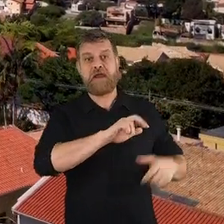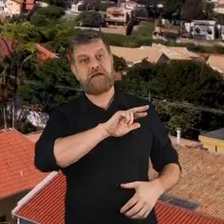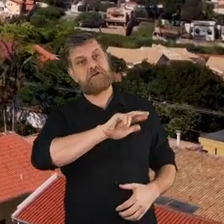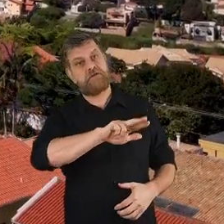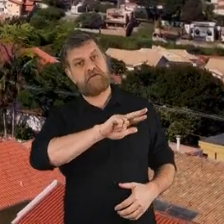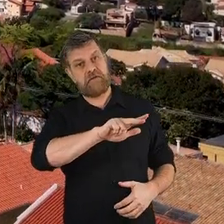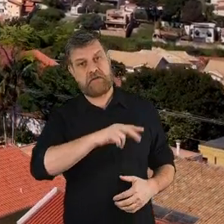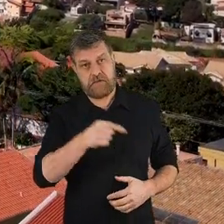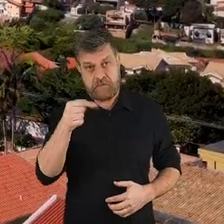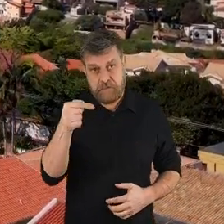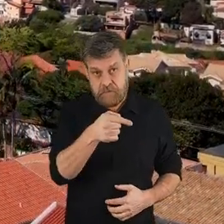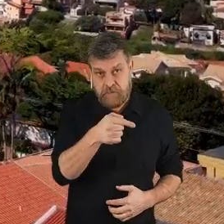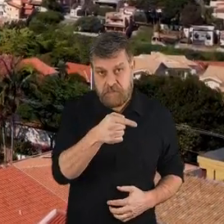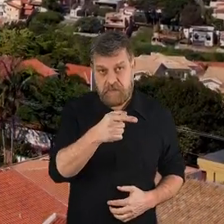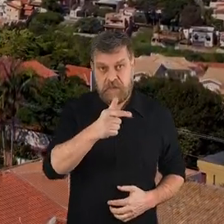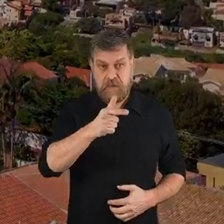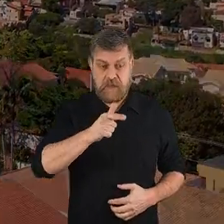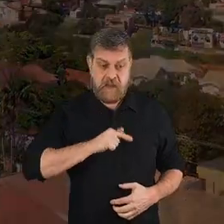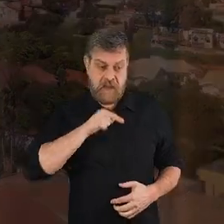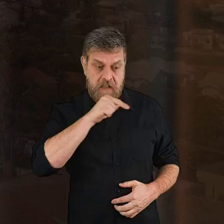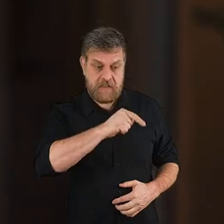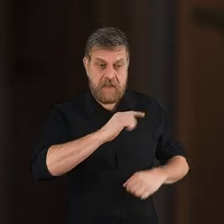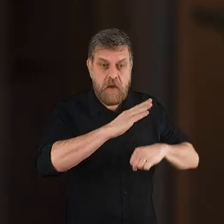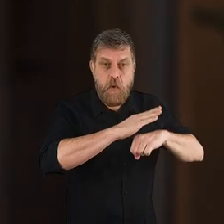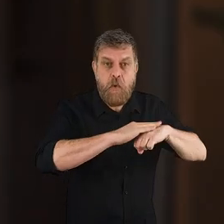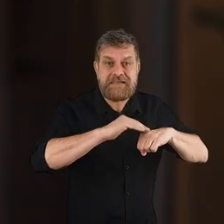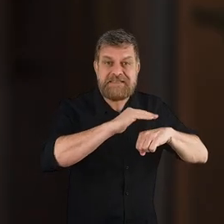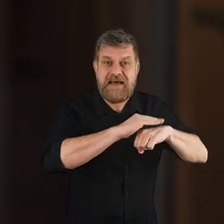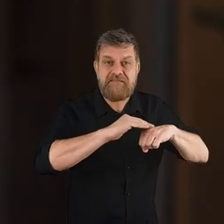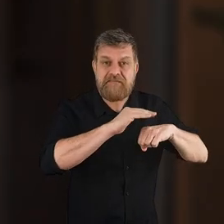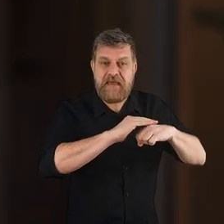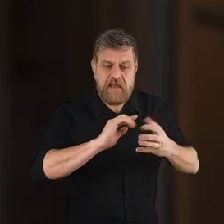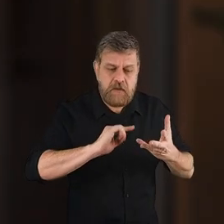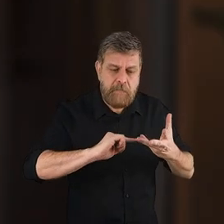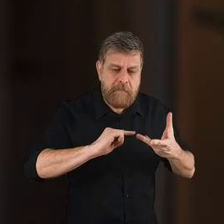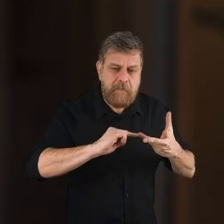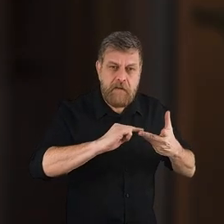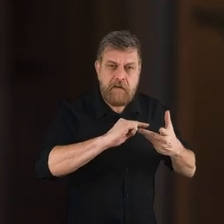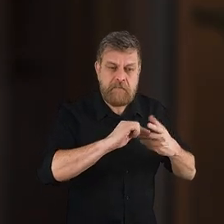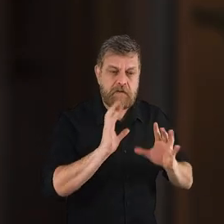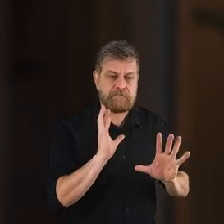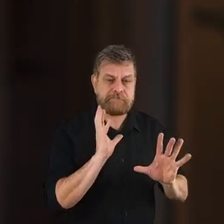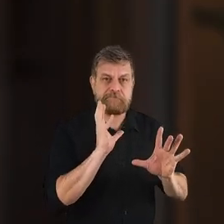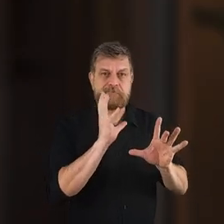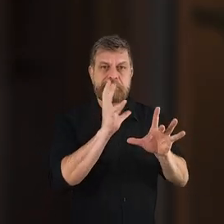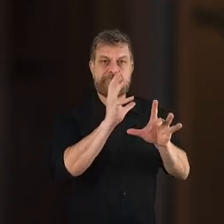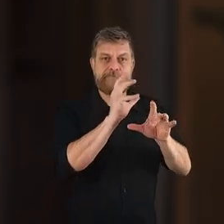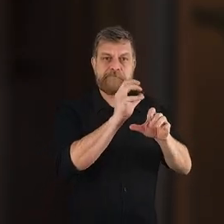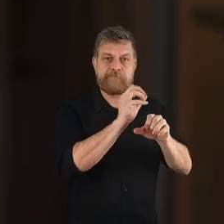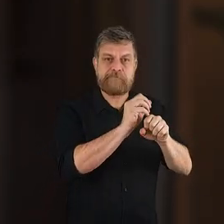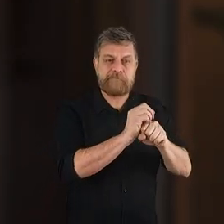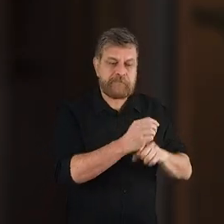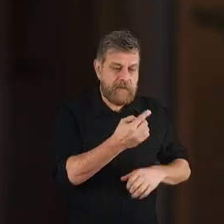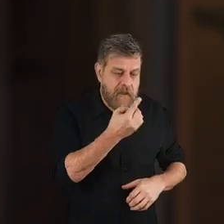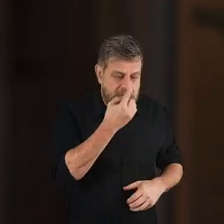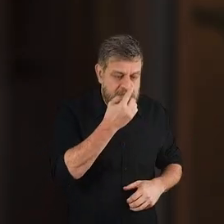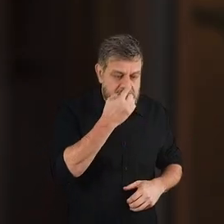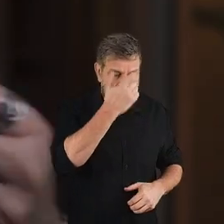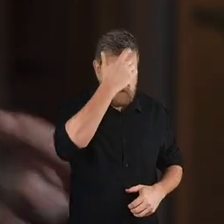é a construção feita pelos afetos do